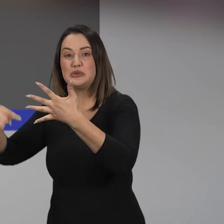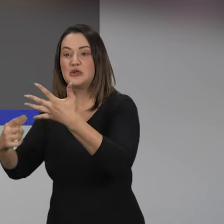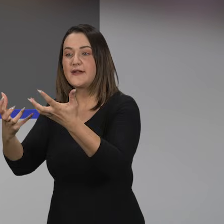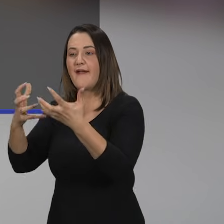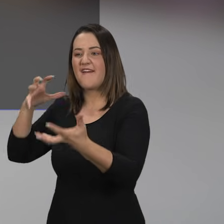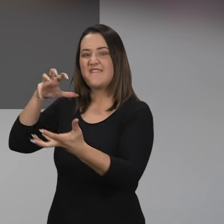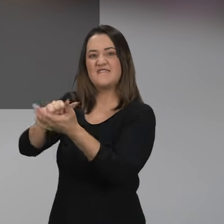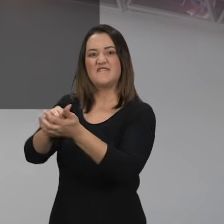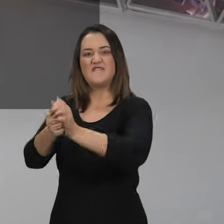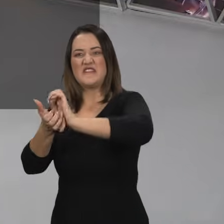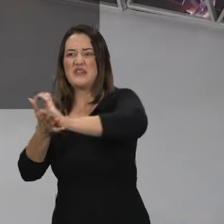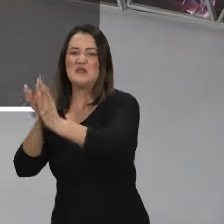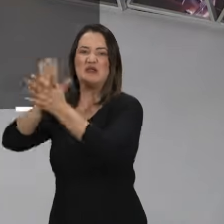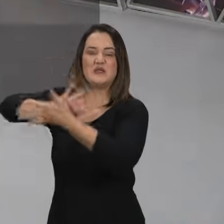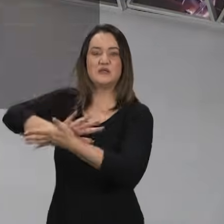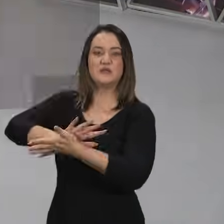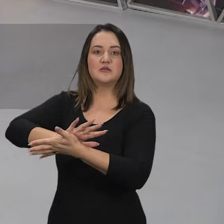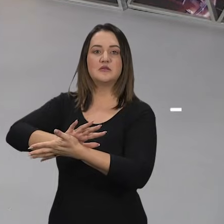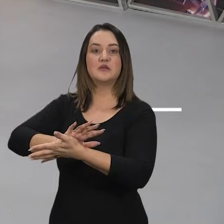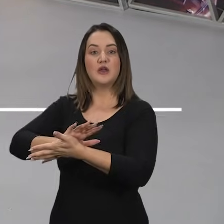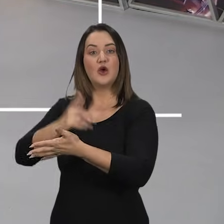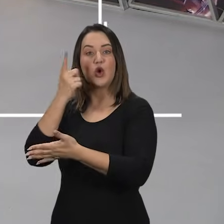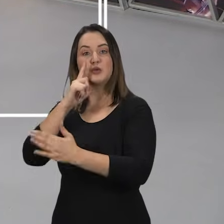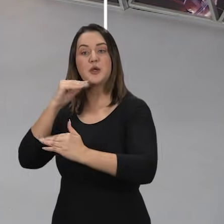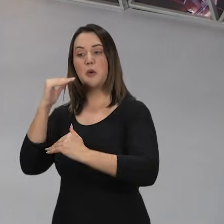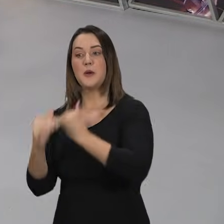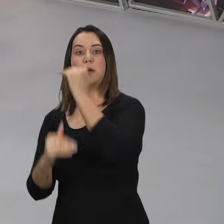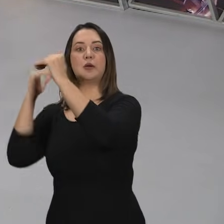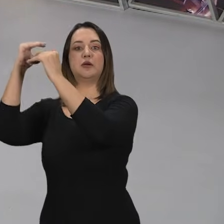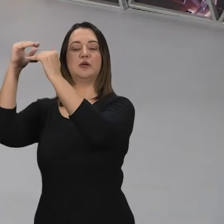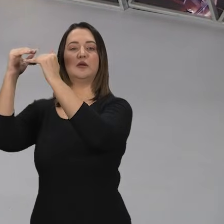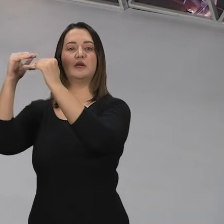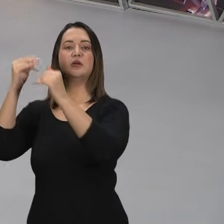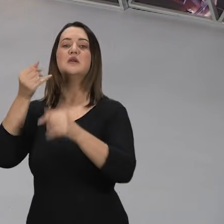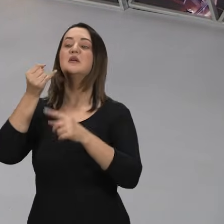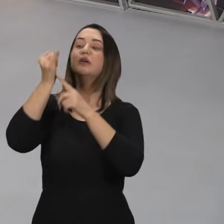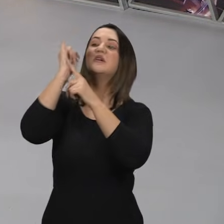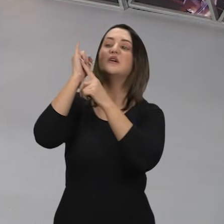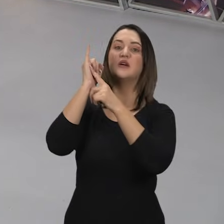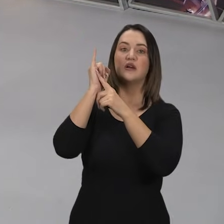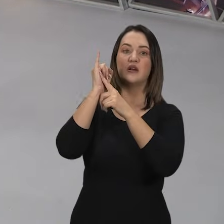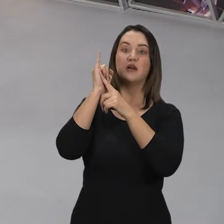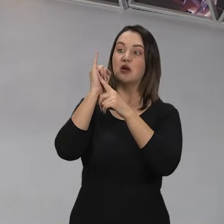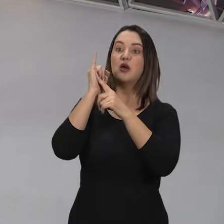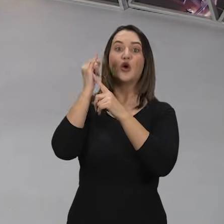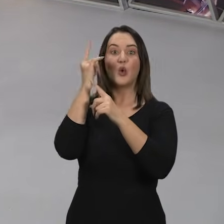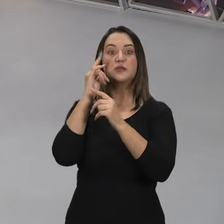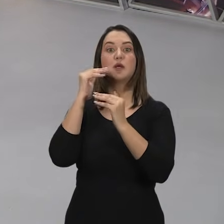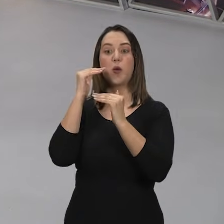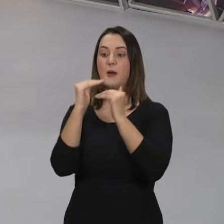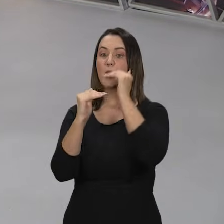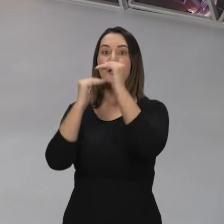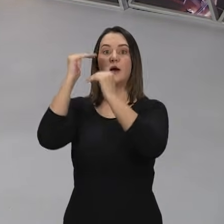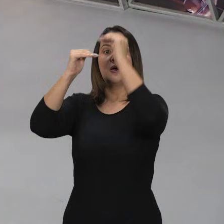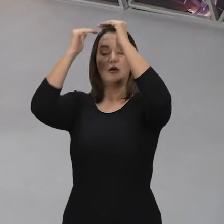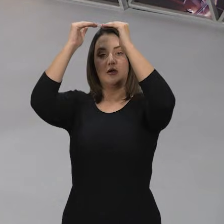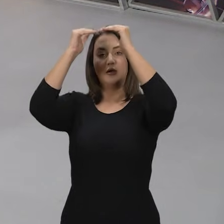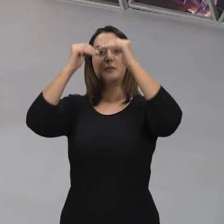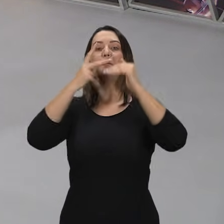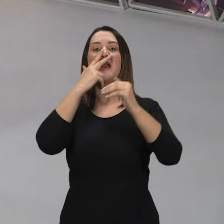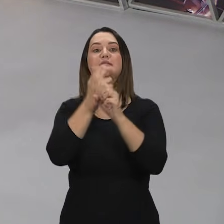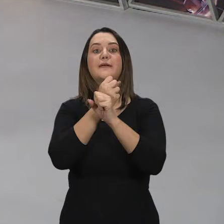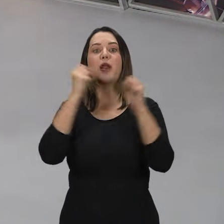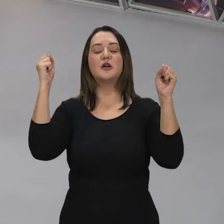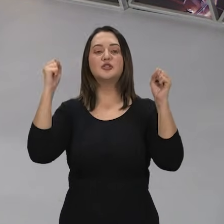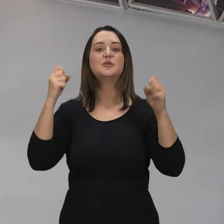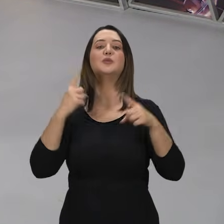fez prosperou. Esses textos estão dizendo que a ponta pequena cresceu. Se você olhar para o versículo